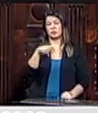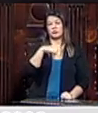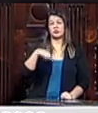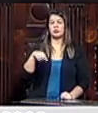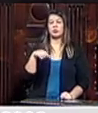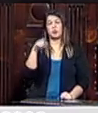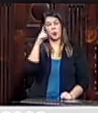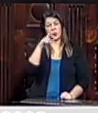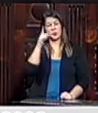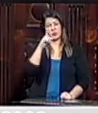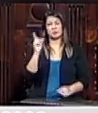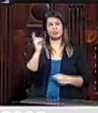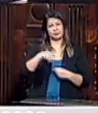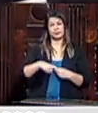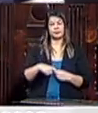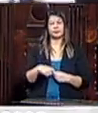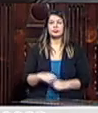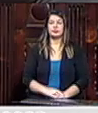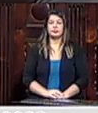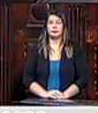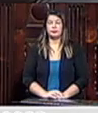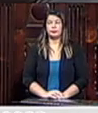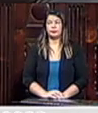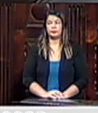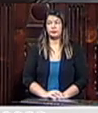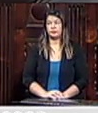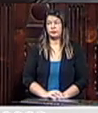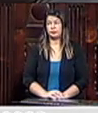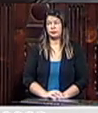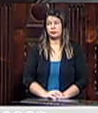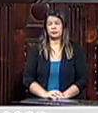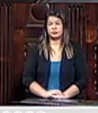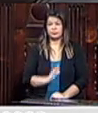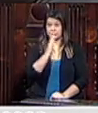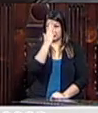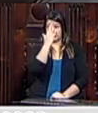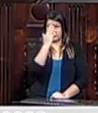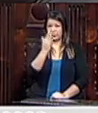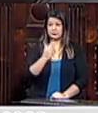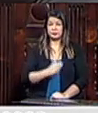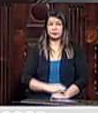voltar a utilizá-la. Muito obrigada. Declaração de voto, deputado